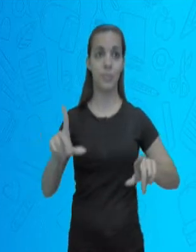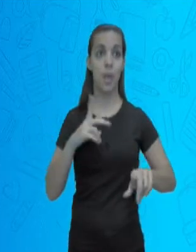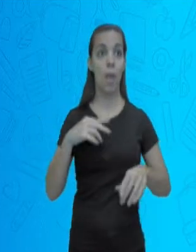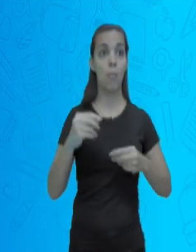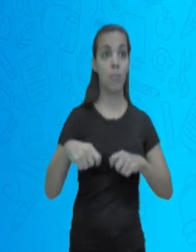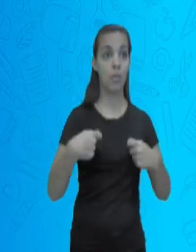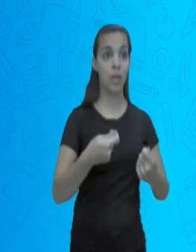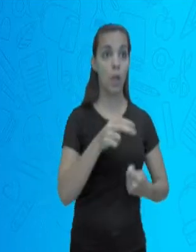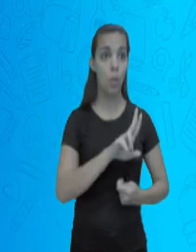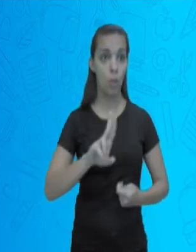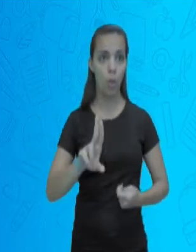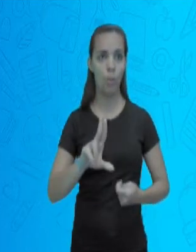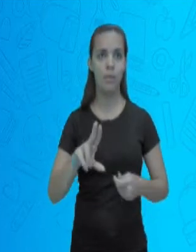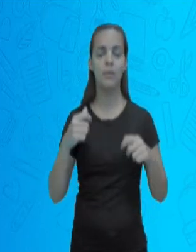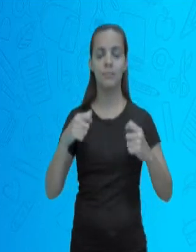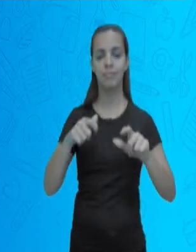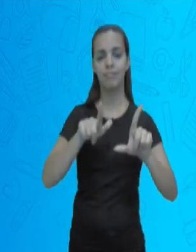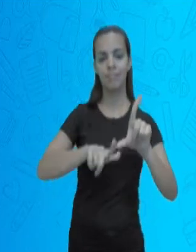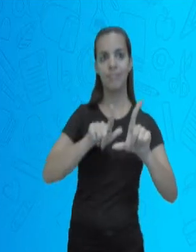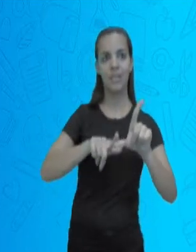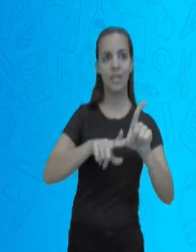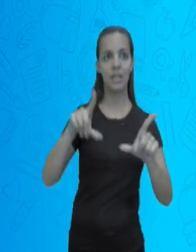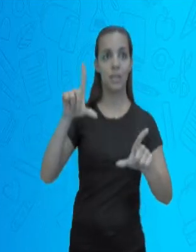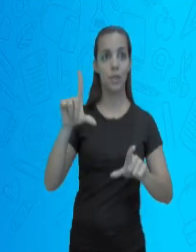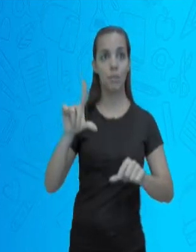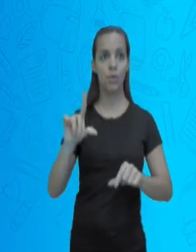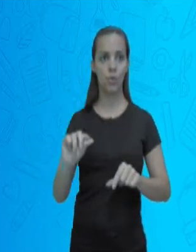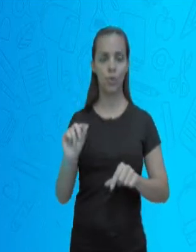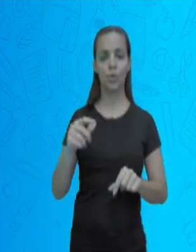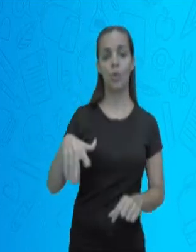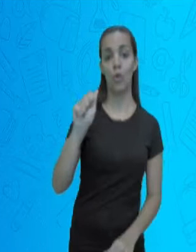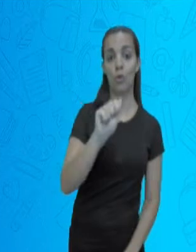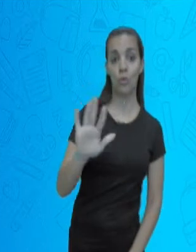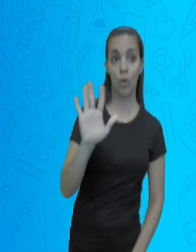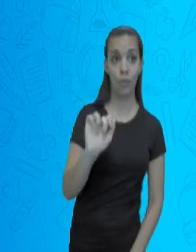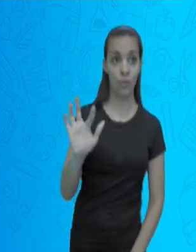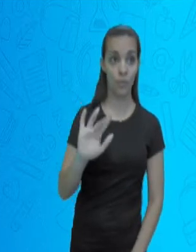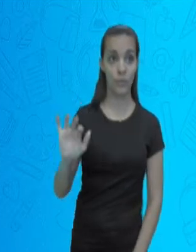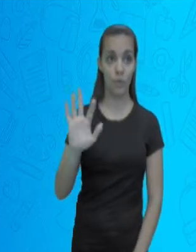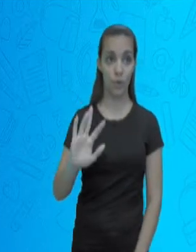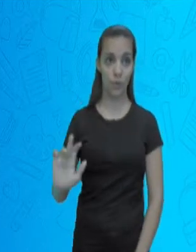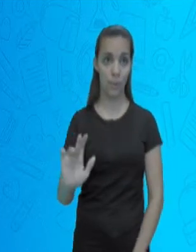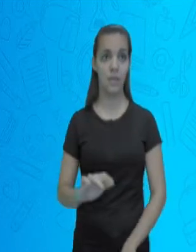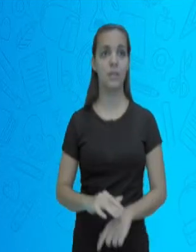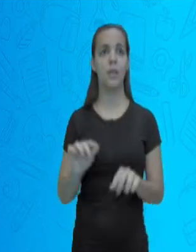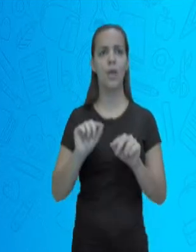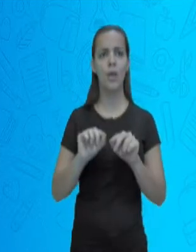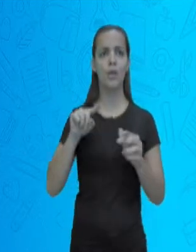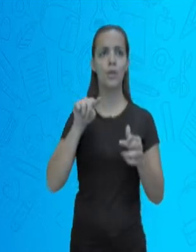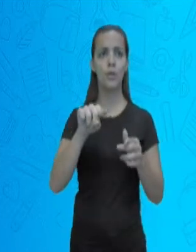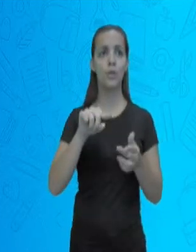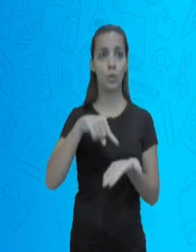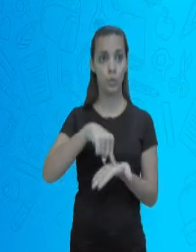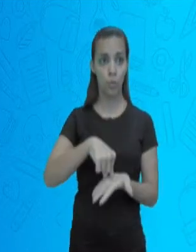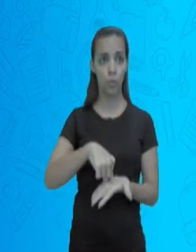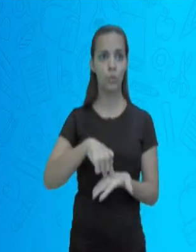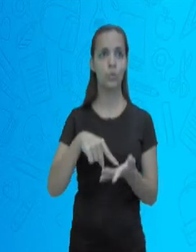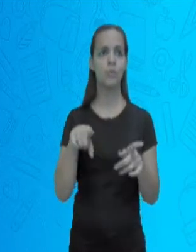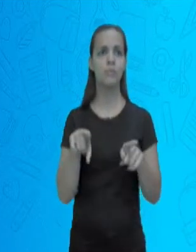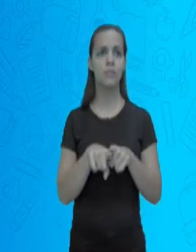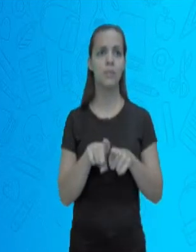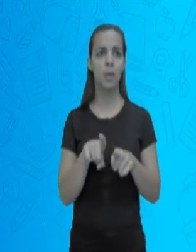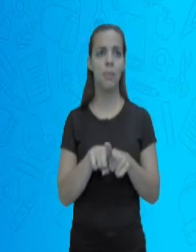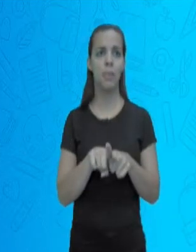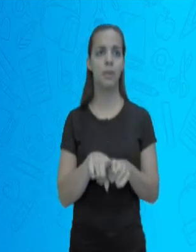podemos usar letras minúsculas do nosso alfabeto ou letras maiúsculas de 2 pontos pertencentes a